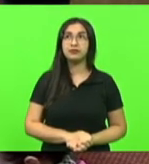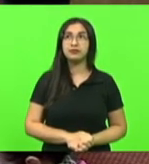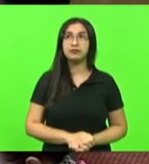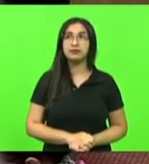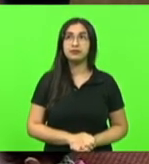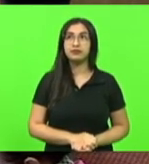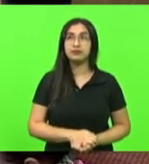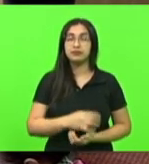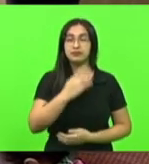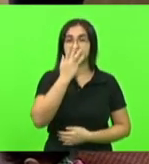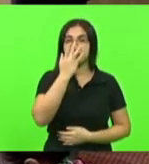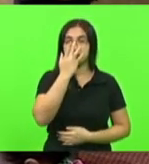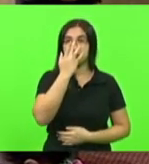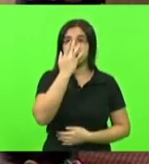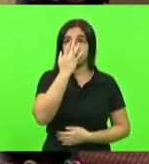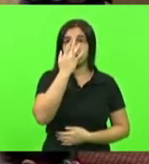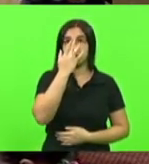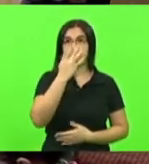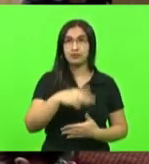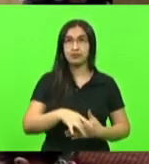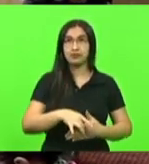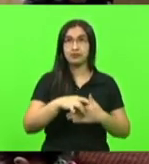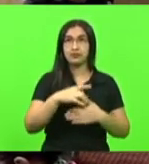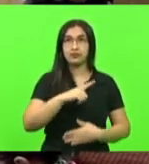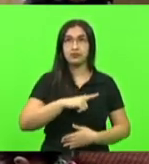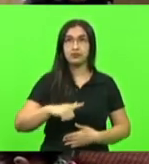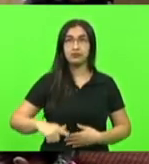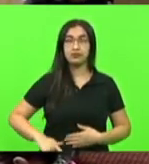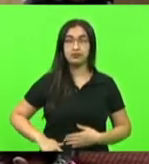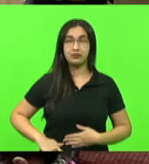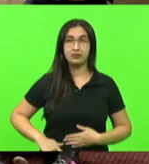Para discussão, com a palavra o líder de governo, deputado José Milton Schaefer.